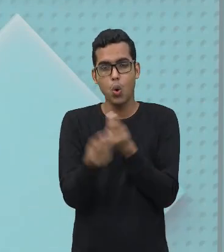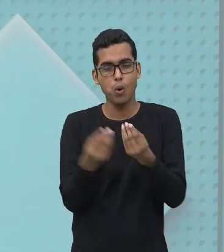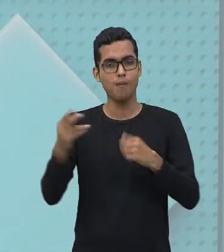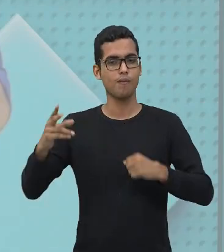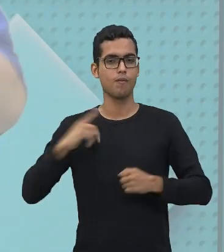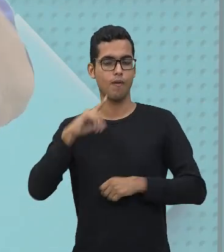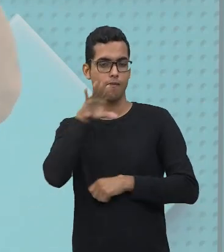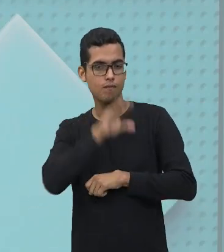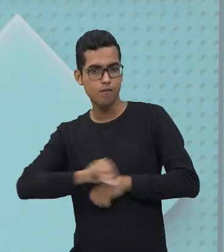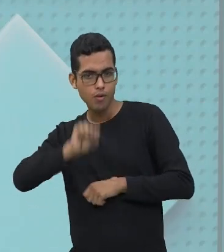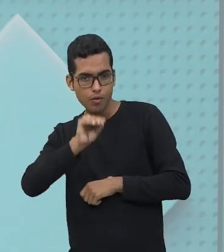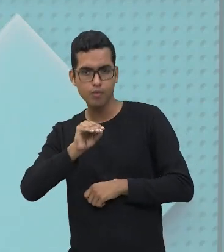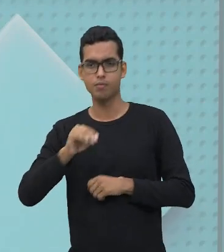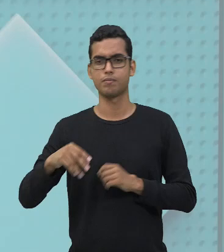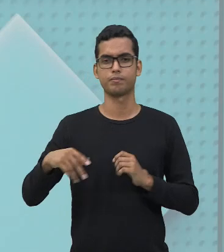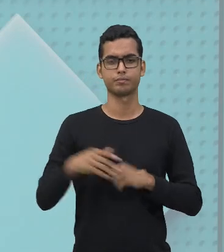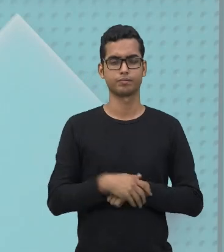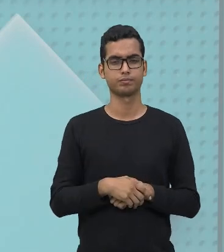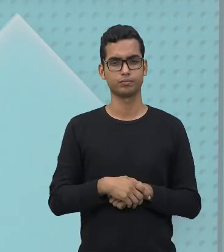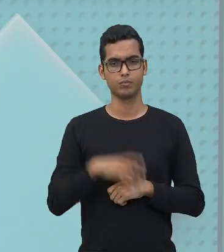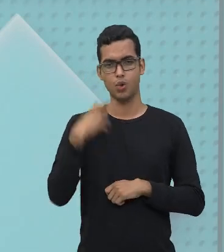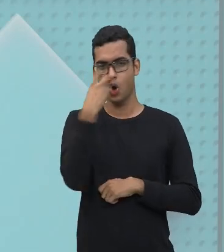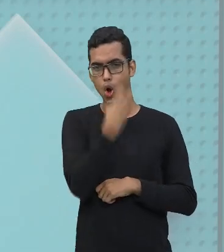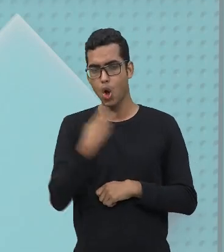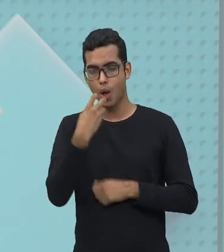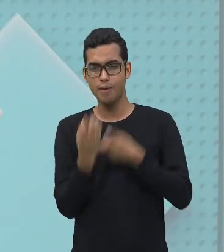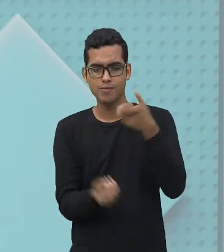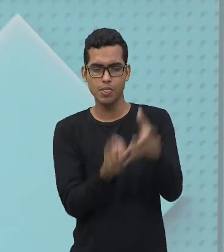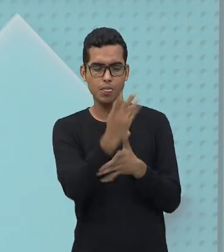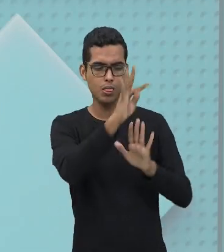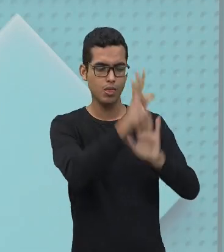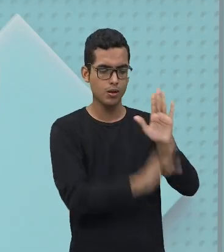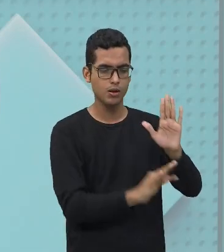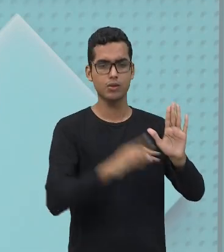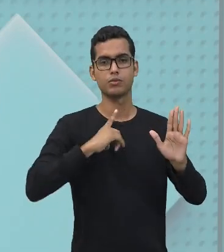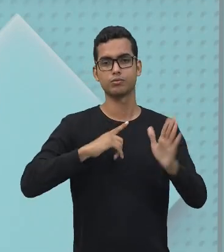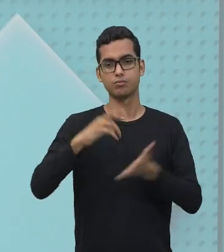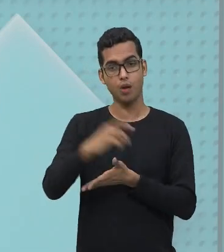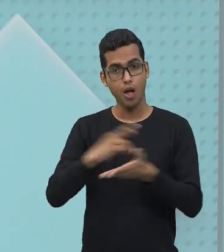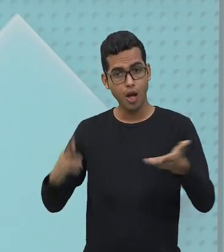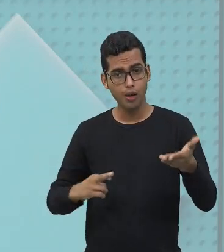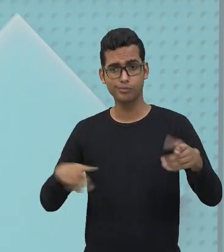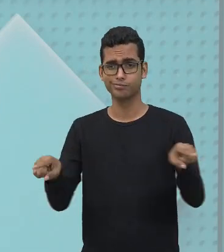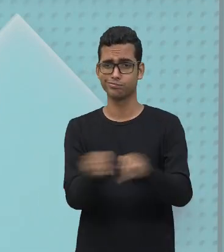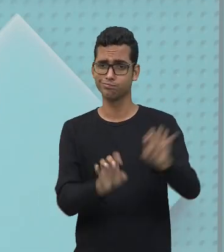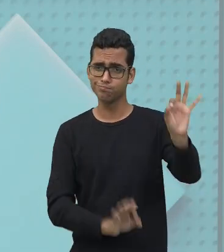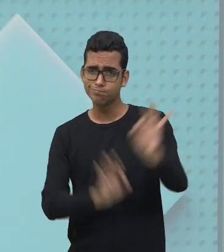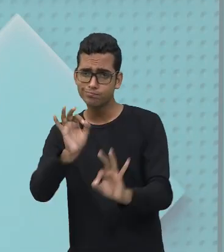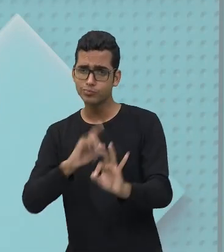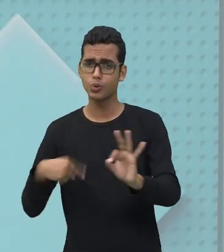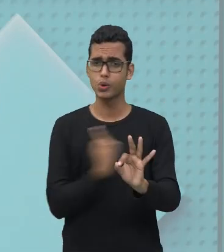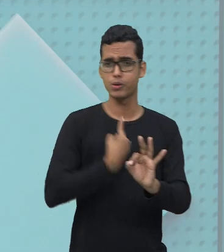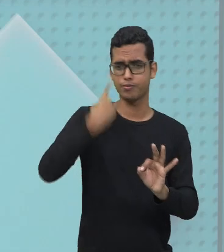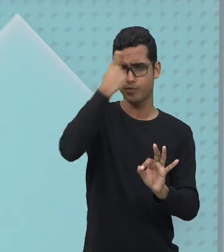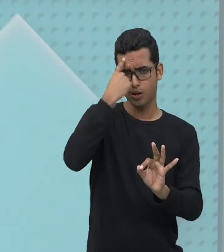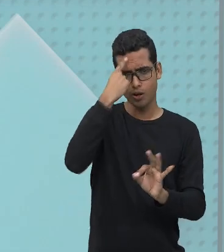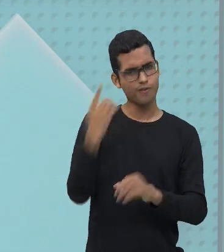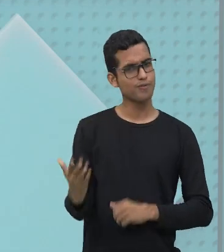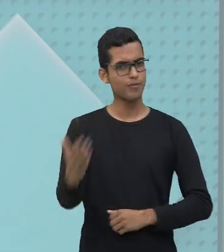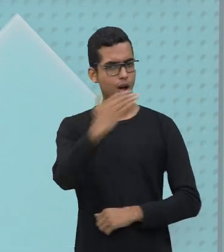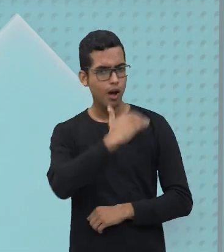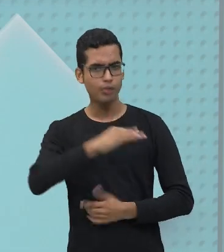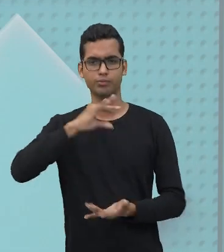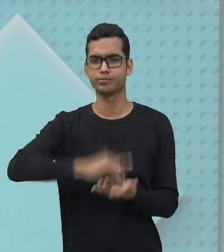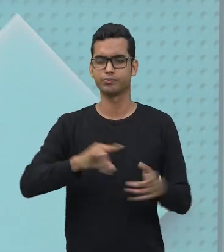verbal. Agora, para fazer um texto, uma redação, vamos organizar nossos pensamentos, vamos colocar